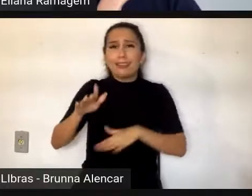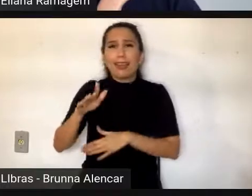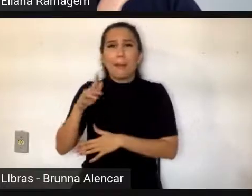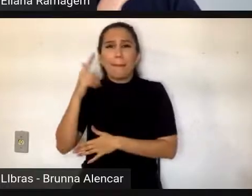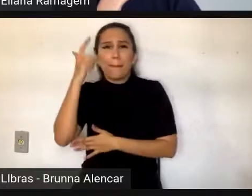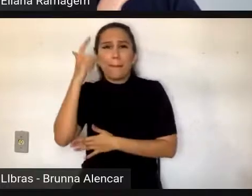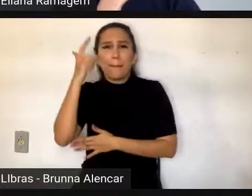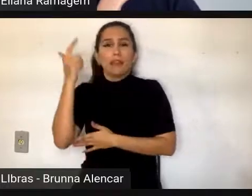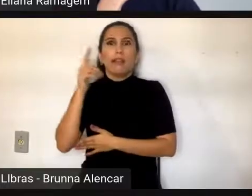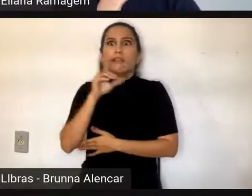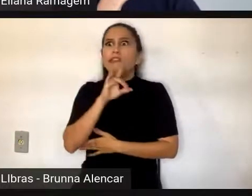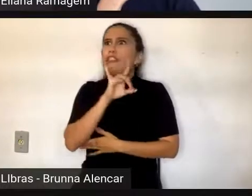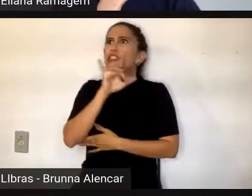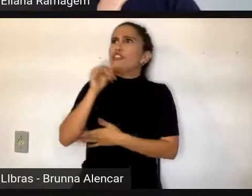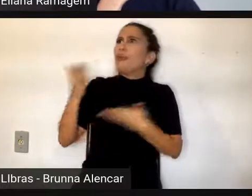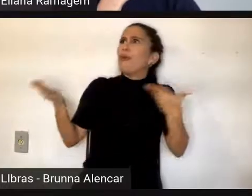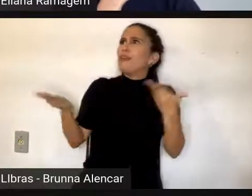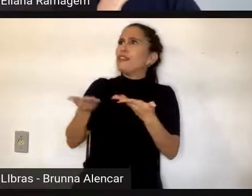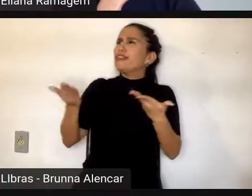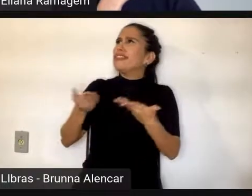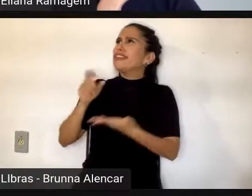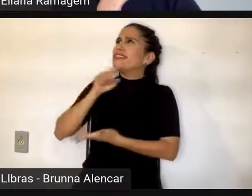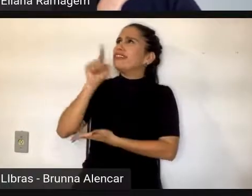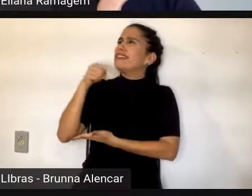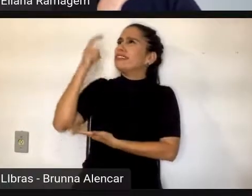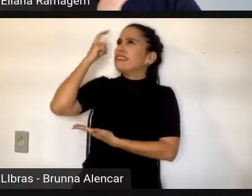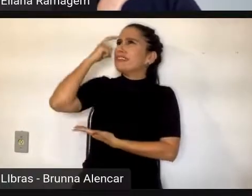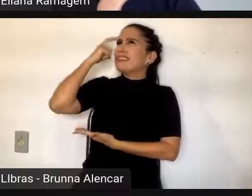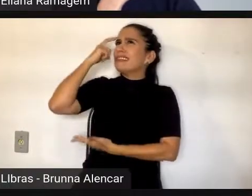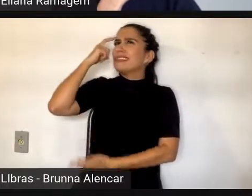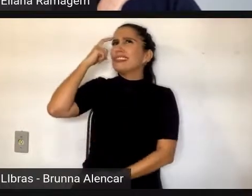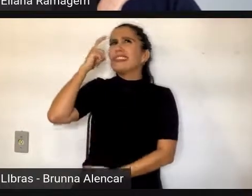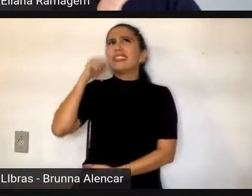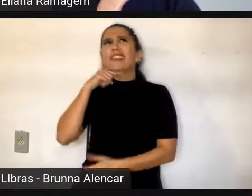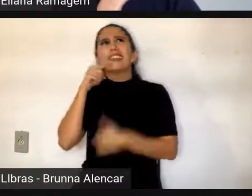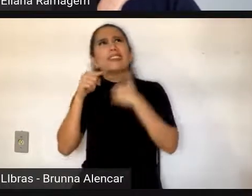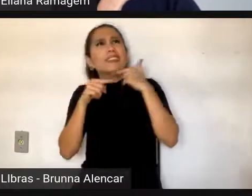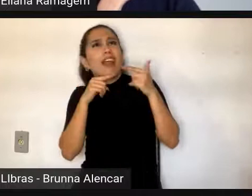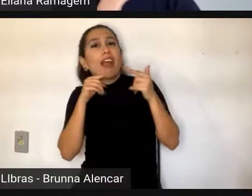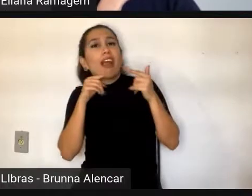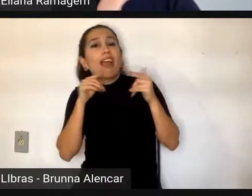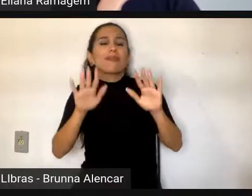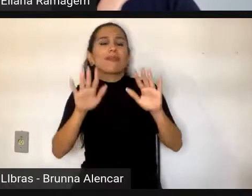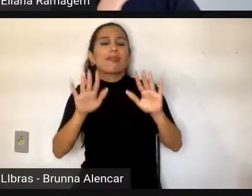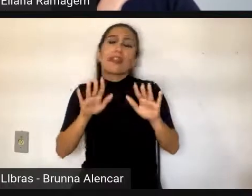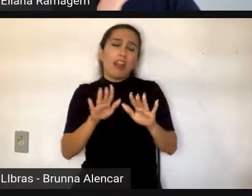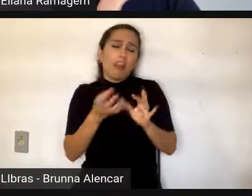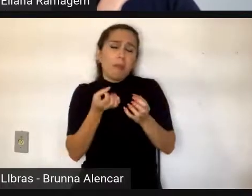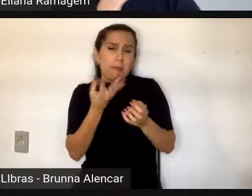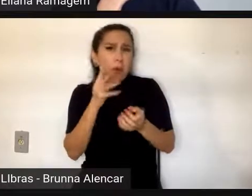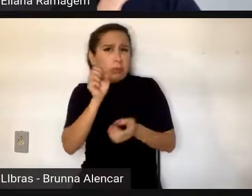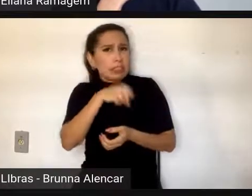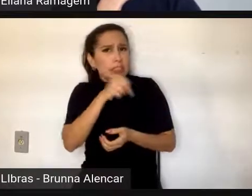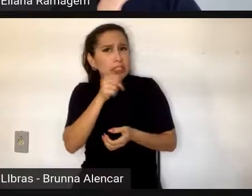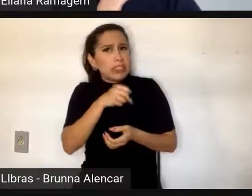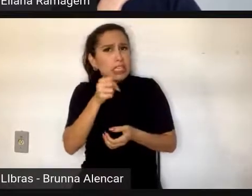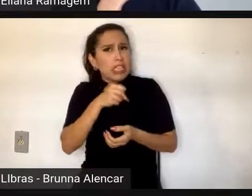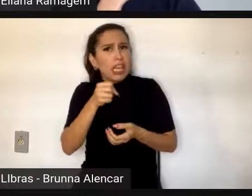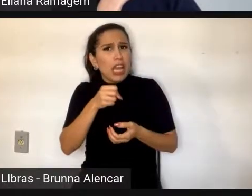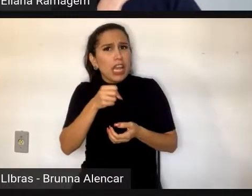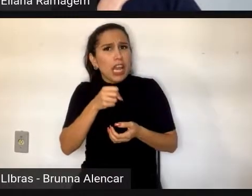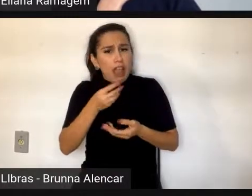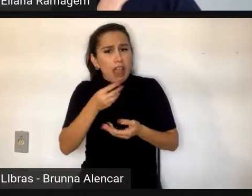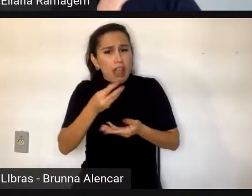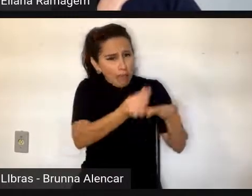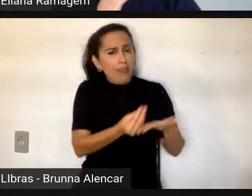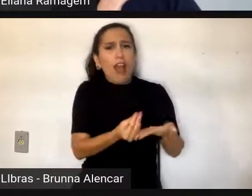que dia da semana a gente está, né? E aí, nesse sentido, eu acho que o delivery pode ser muito interessante para marcar a nossa rotina. Então,